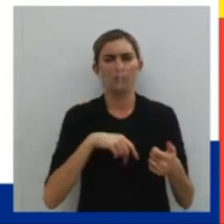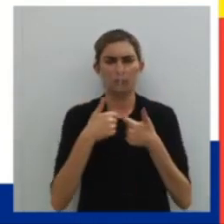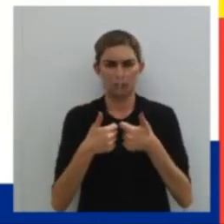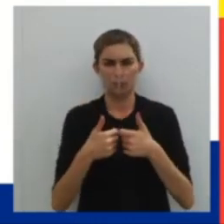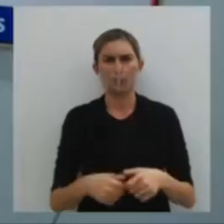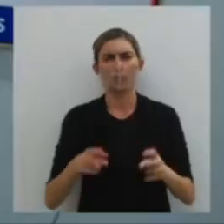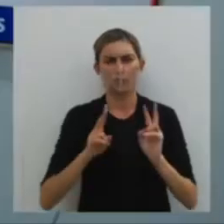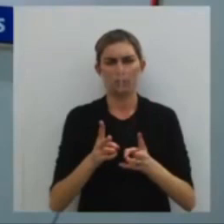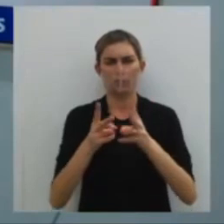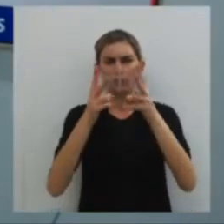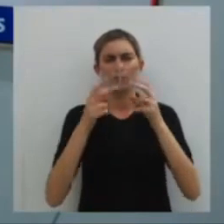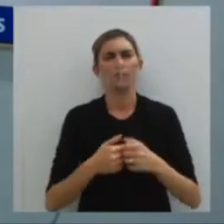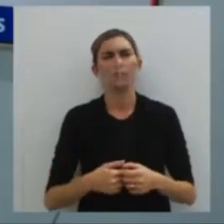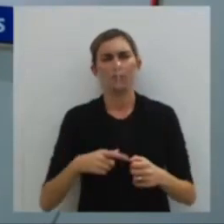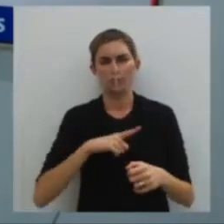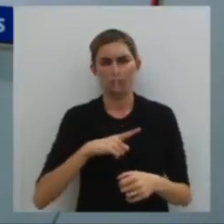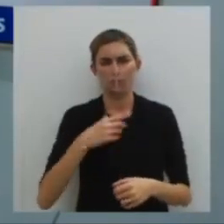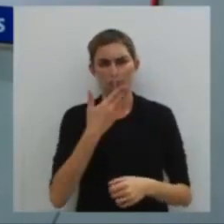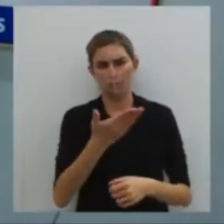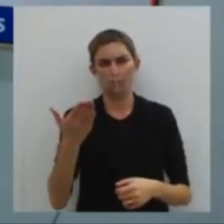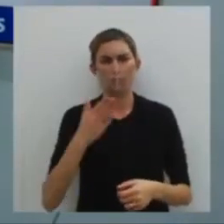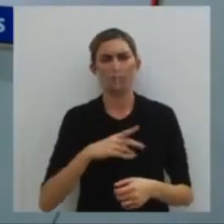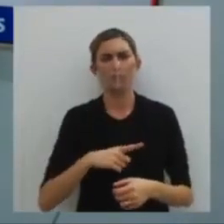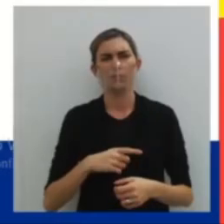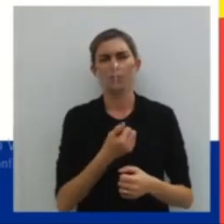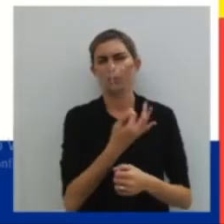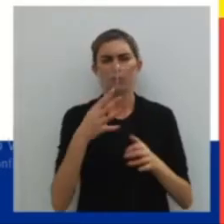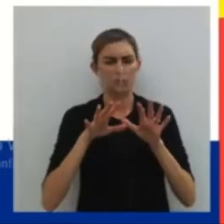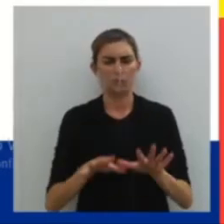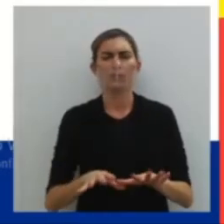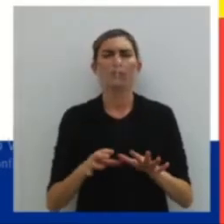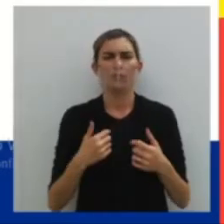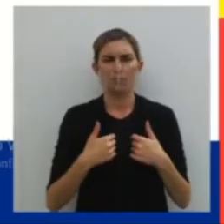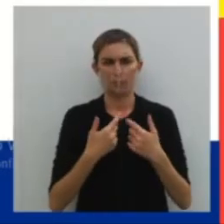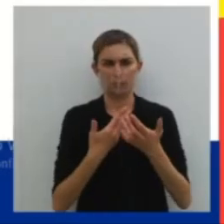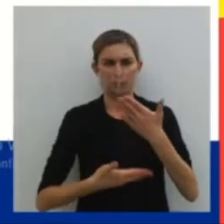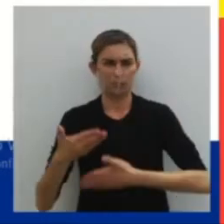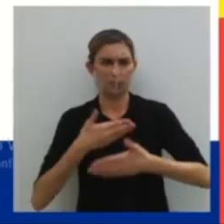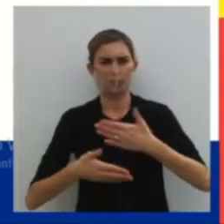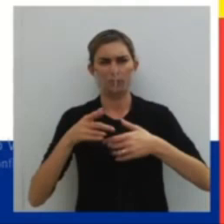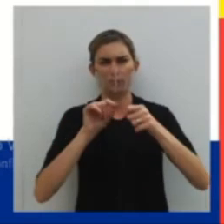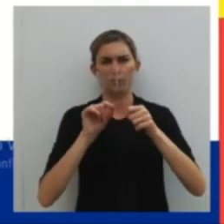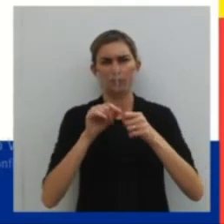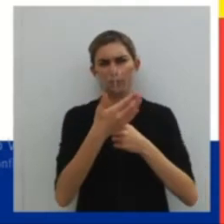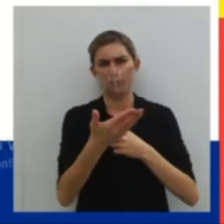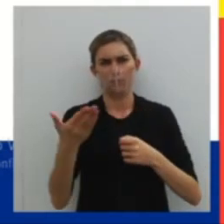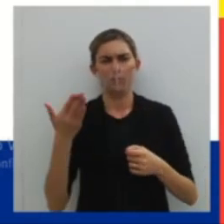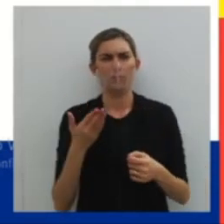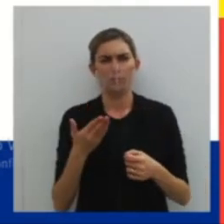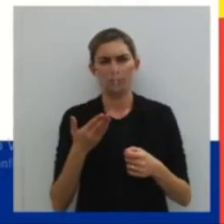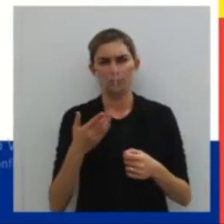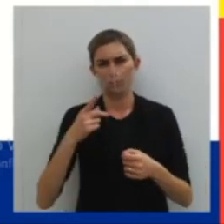vamos dar continuidade. Aqui eu tenho o seguinte, galera. Quando eu estabelecer a relação quando eu estabelecer